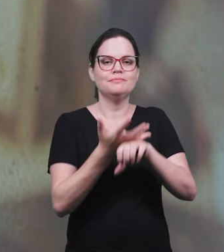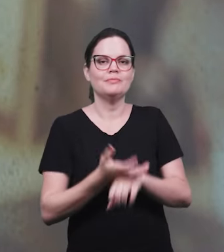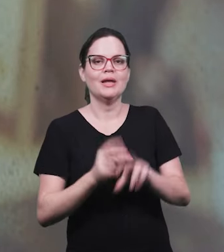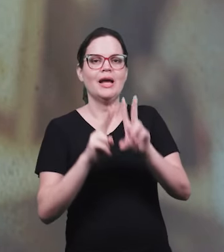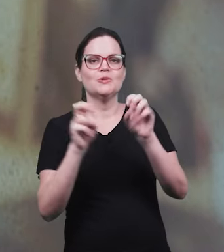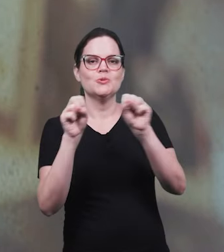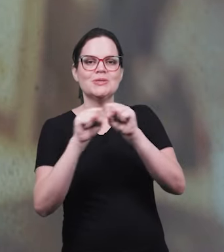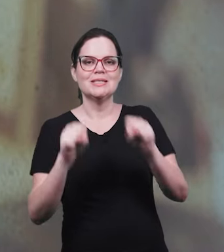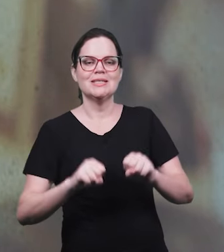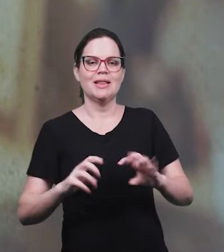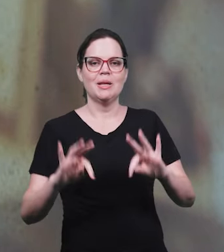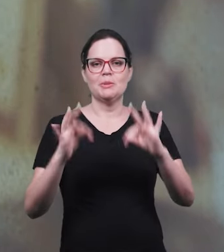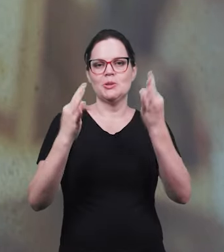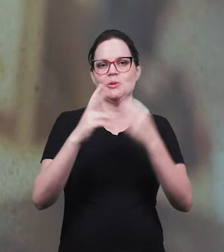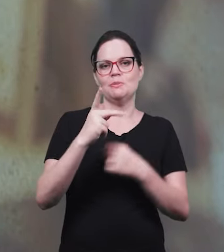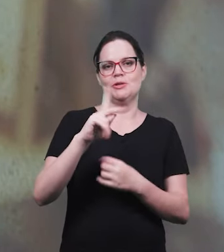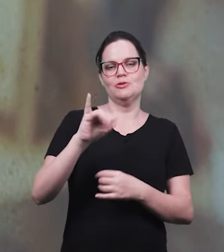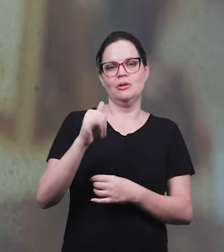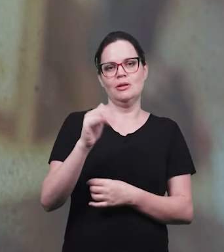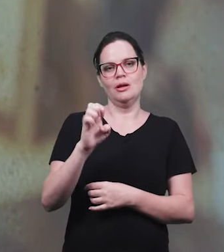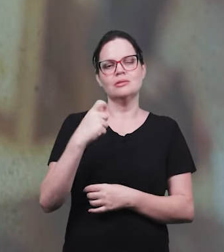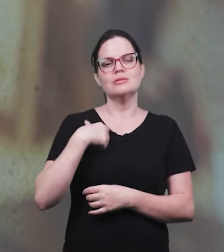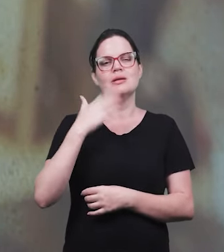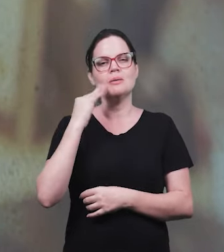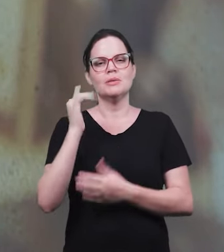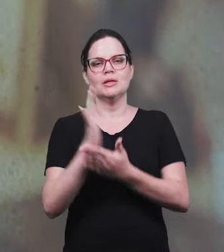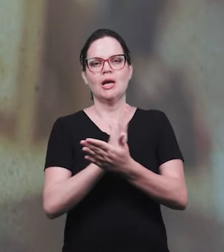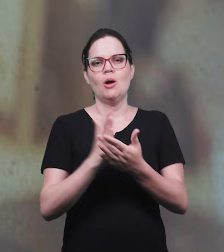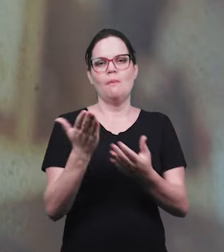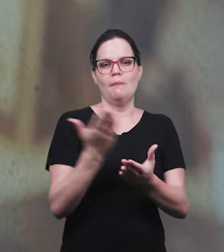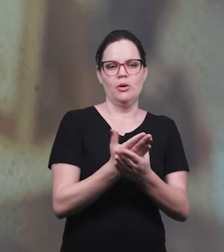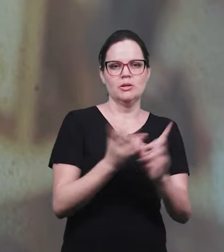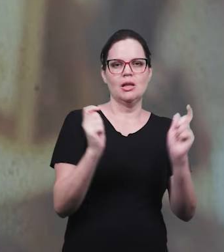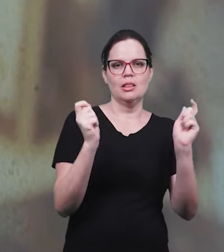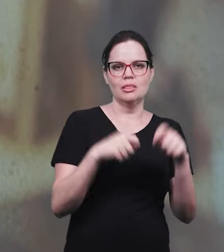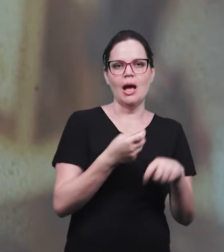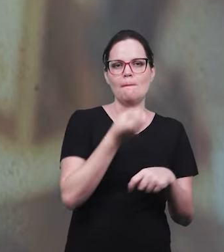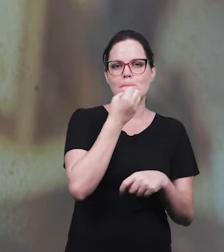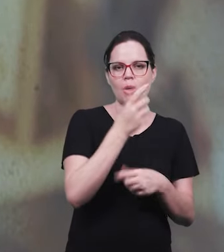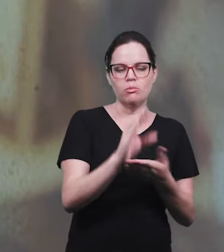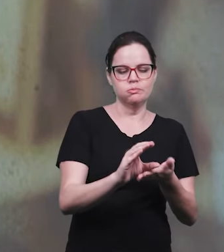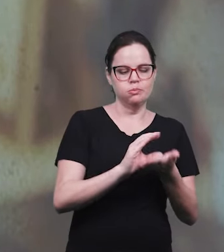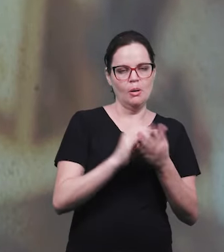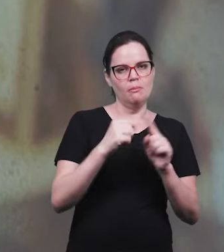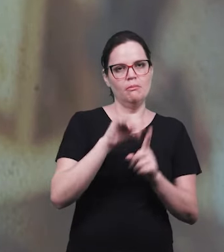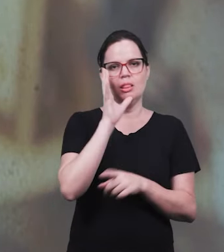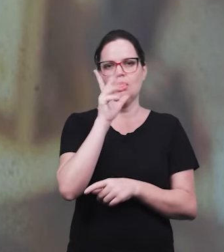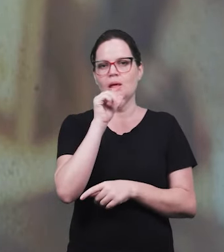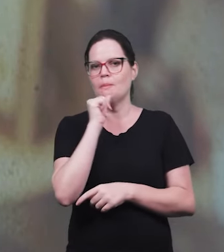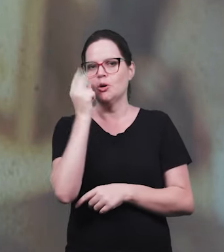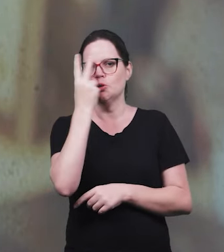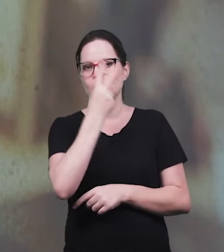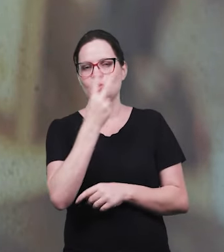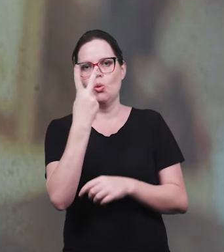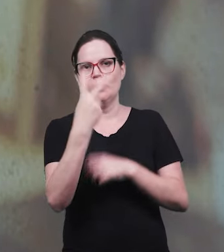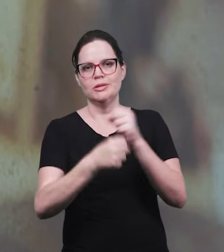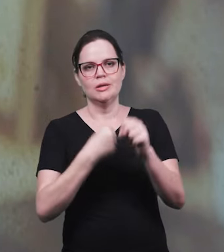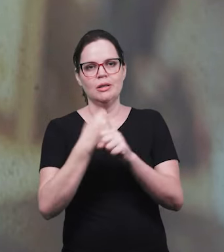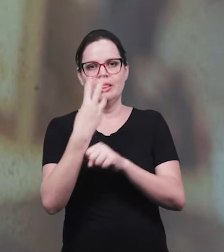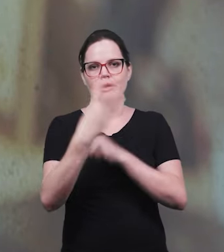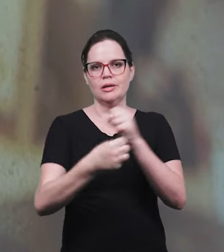PJE, sabendo que alguns processos são rentáveis, mas podem durar 3, 4, 5 anos, outros processos podem